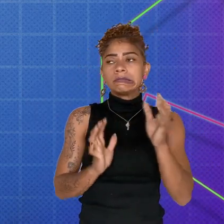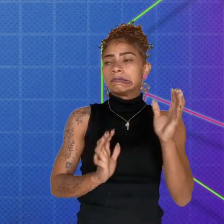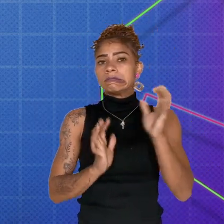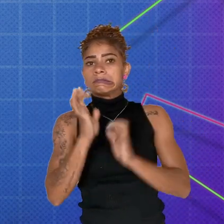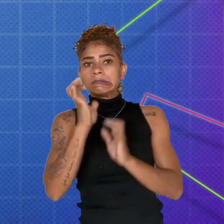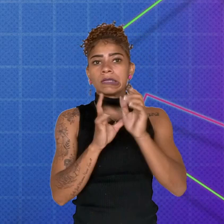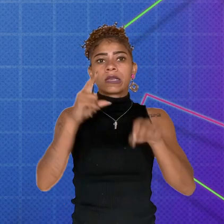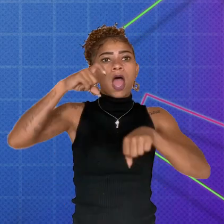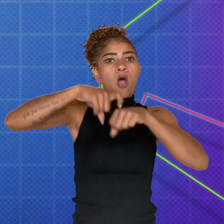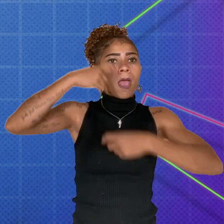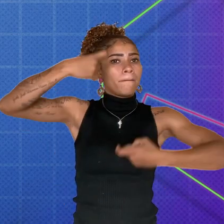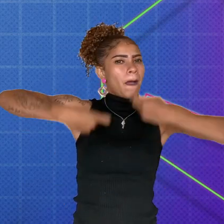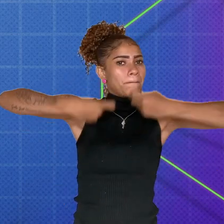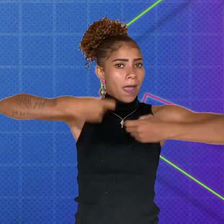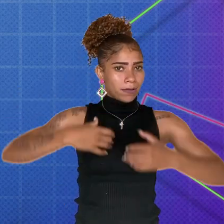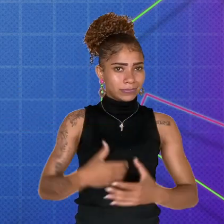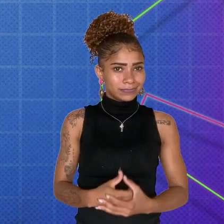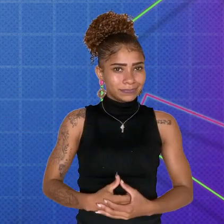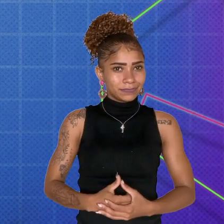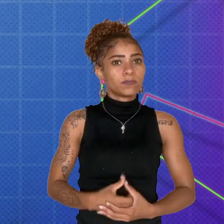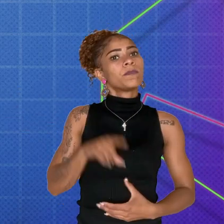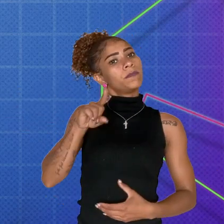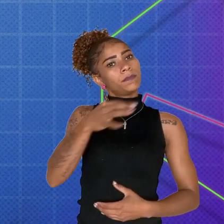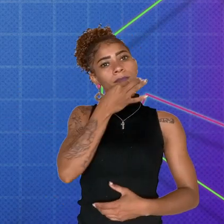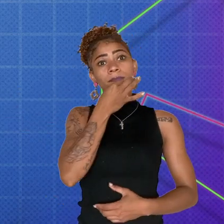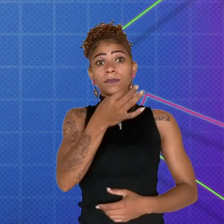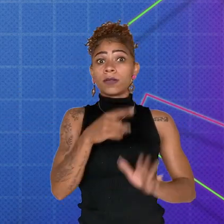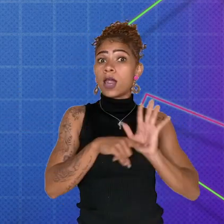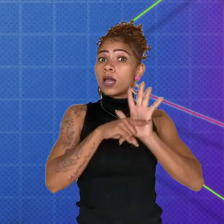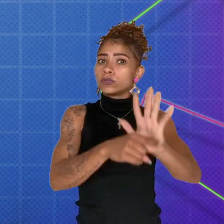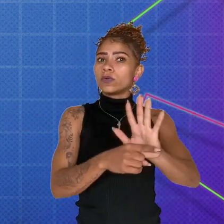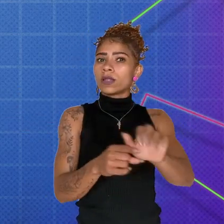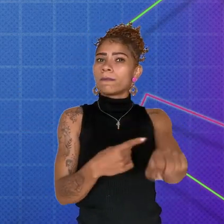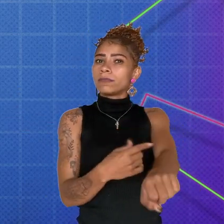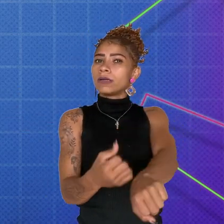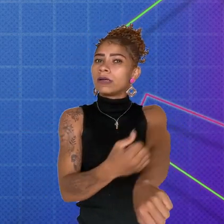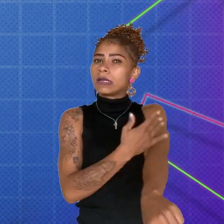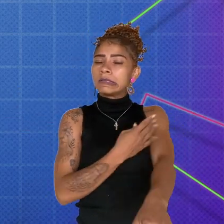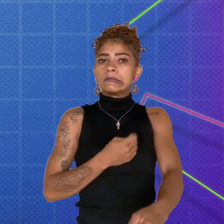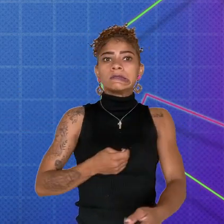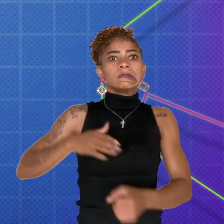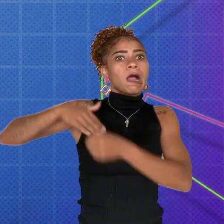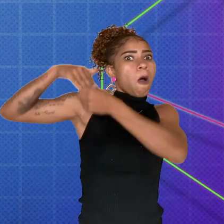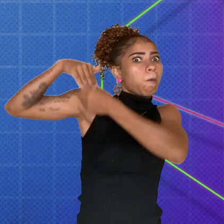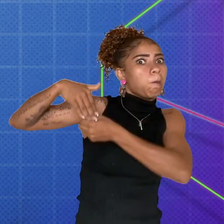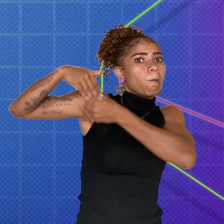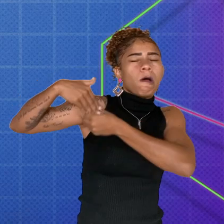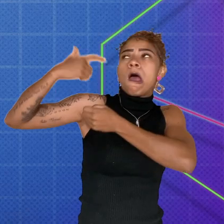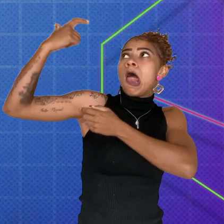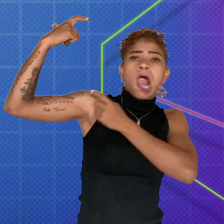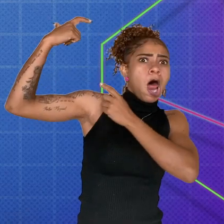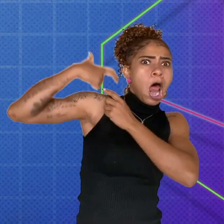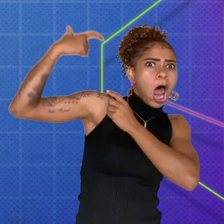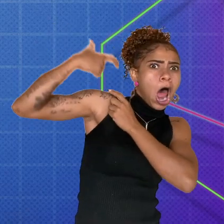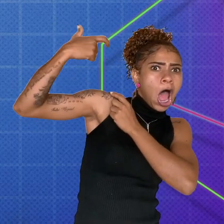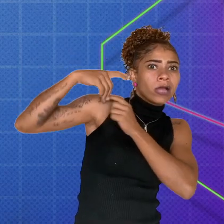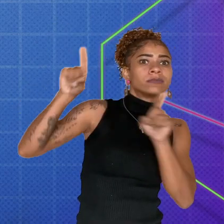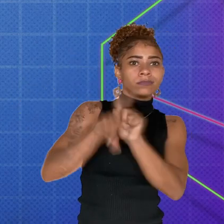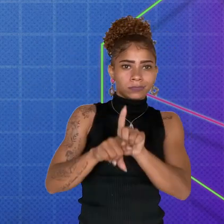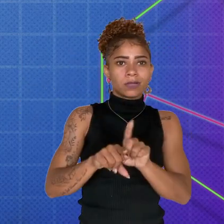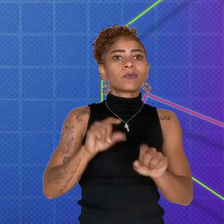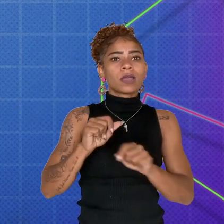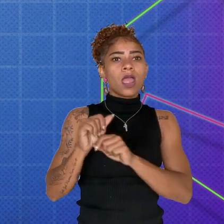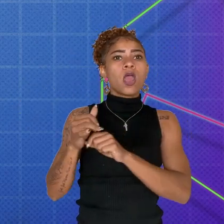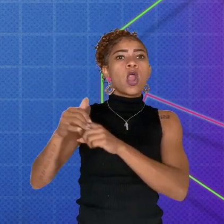e confusão durante a ação de combate. Esses sons ajudam a transmitir a pressão e a urgência da situação. Por fim,